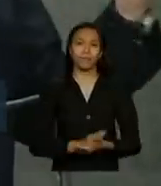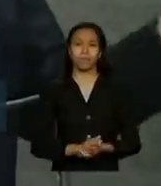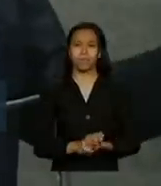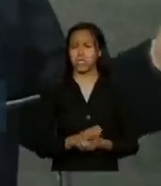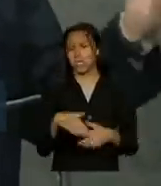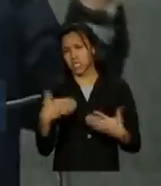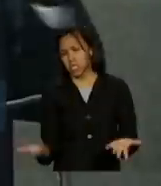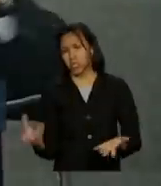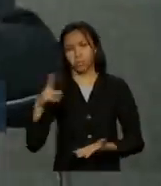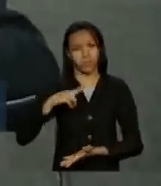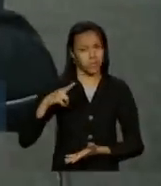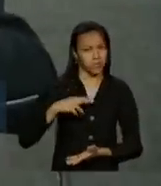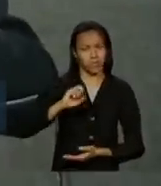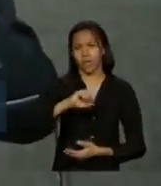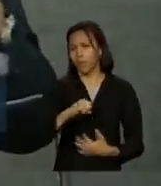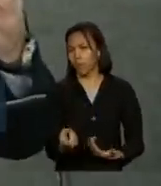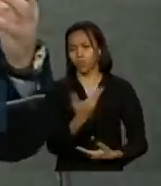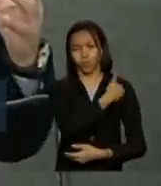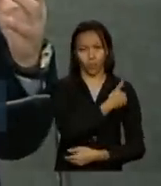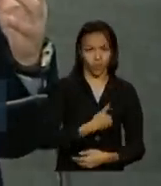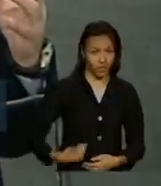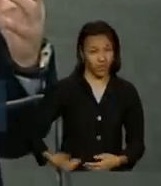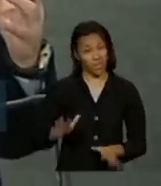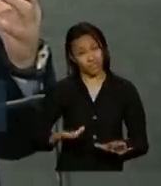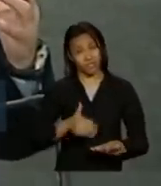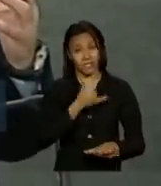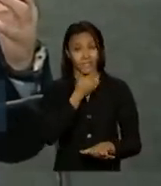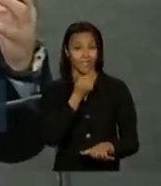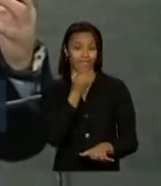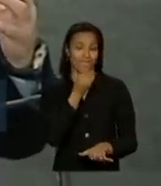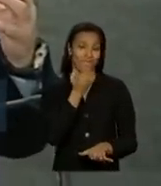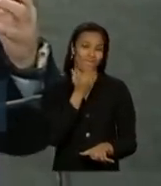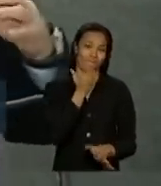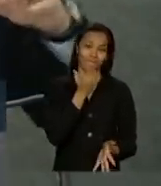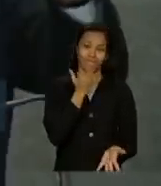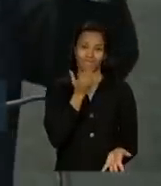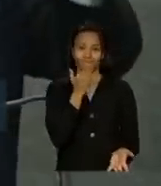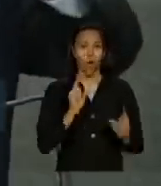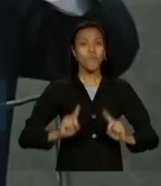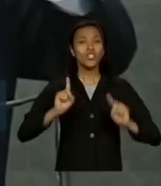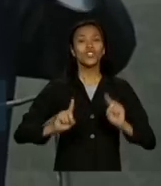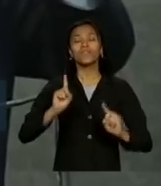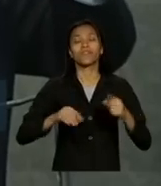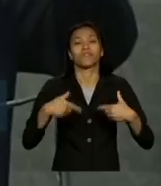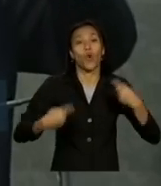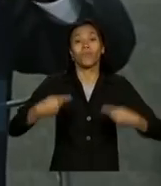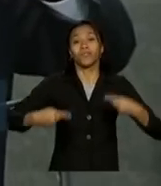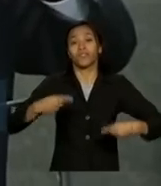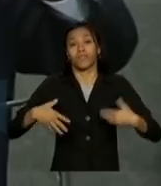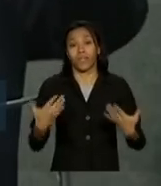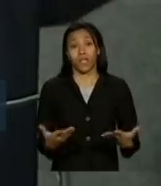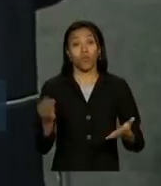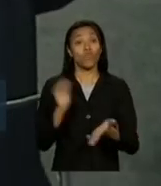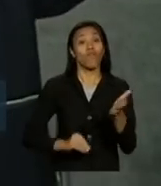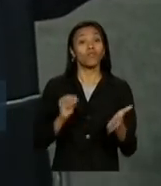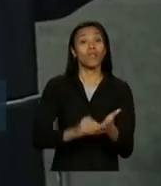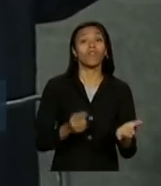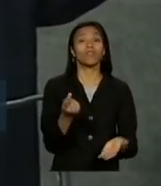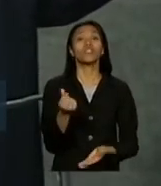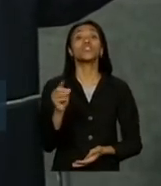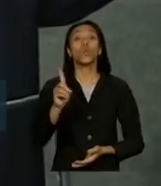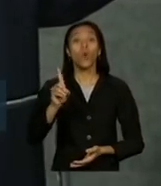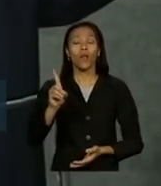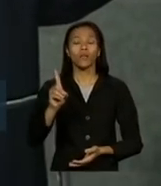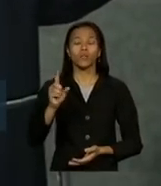esfera pública seja da privada deixa a desejar certo porque quando você tinha um dólar quando faltava dólar O dólar tá lá em